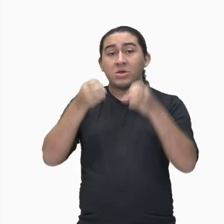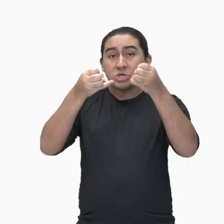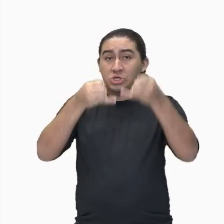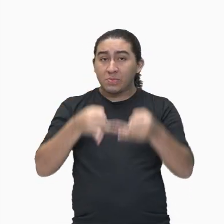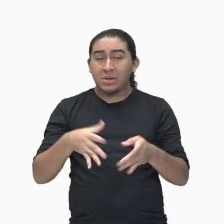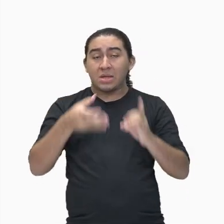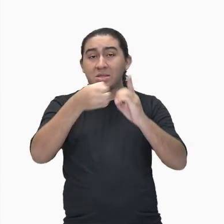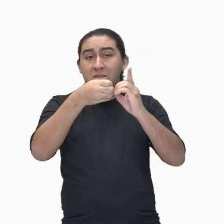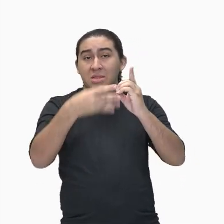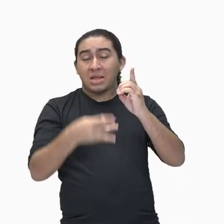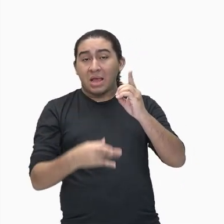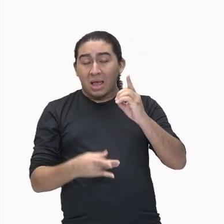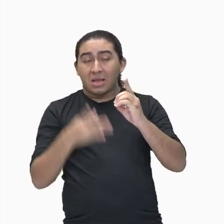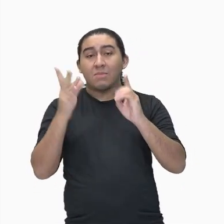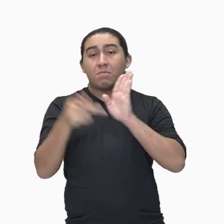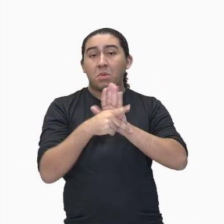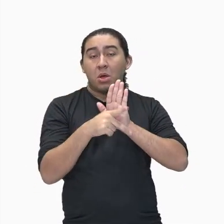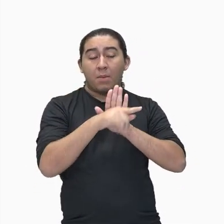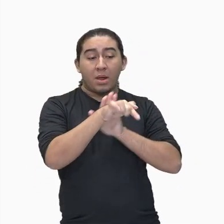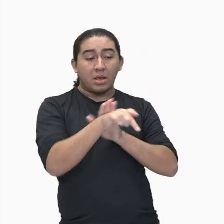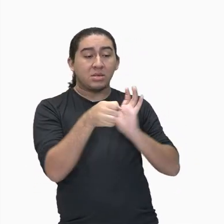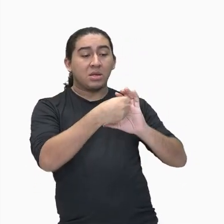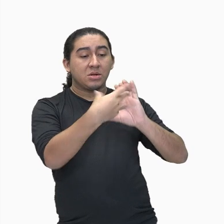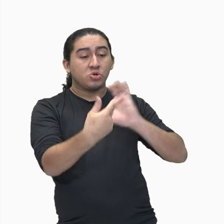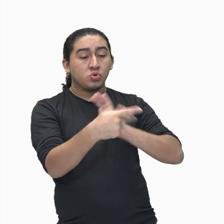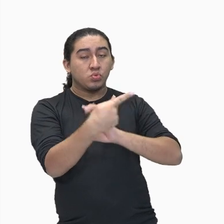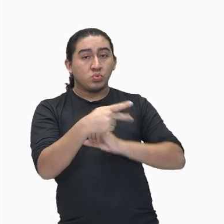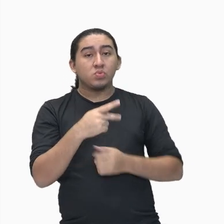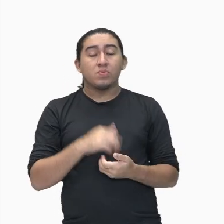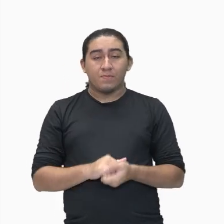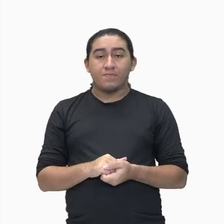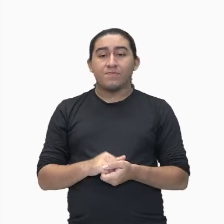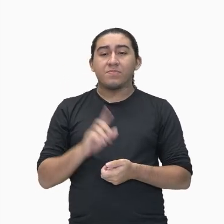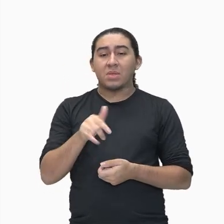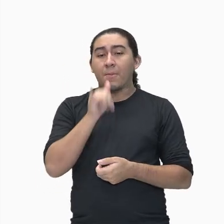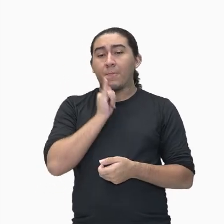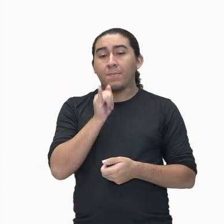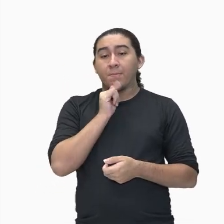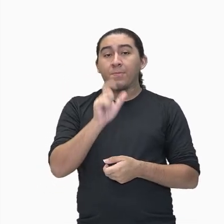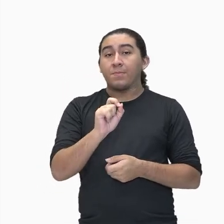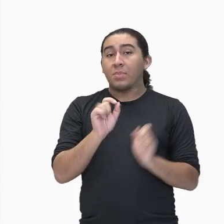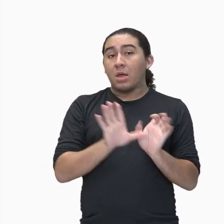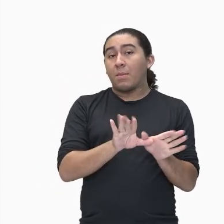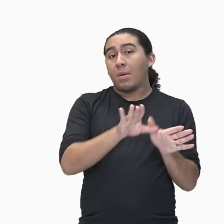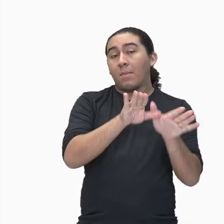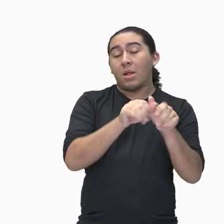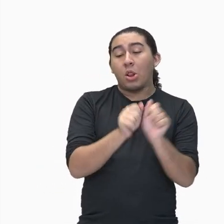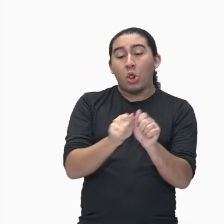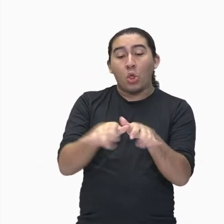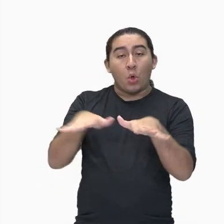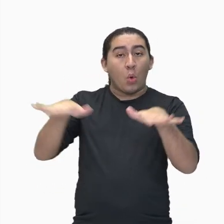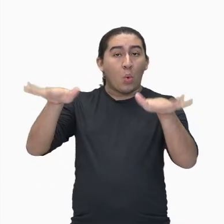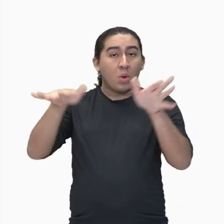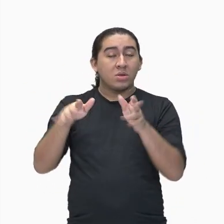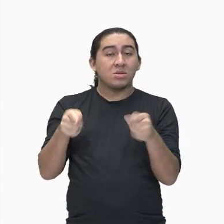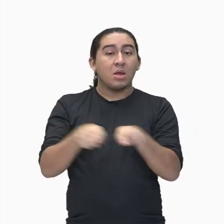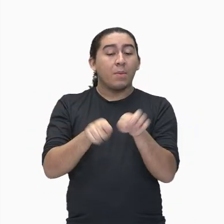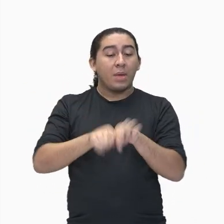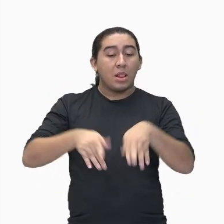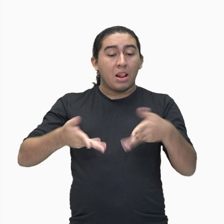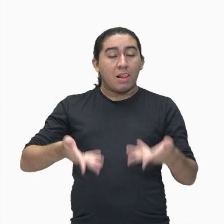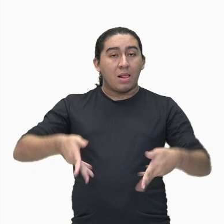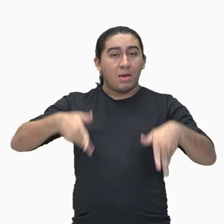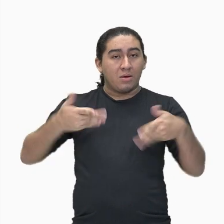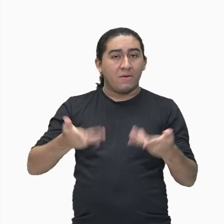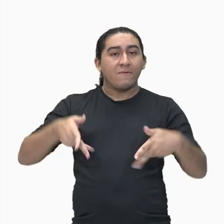uma qualidade, uma característica para estas asas, que são longas e são leves. Então,